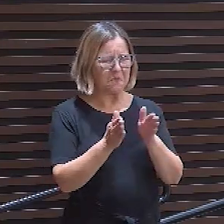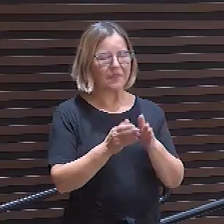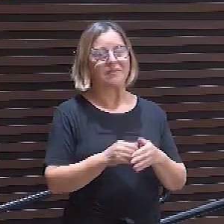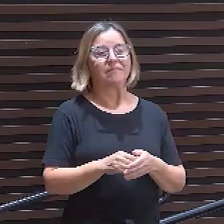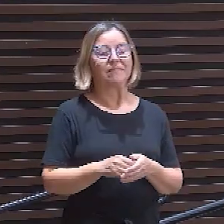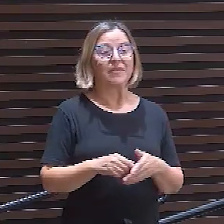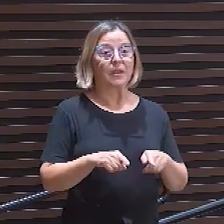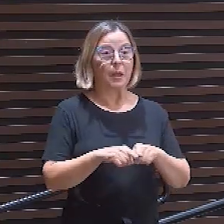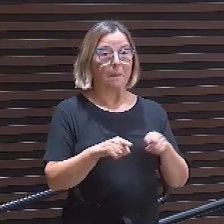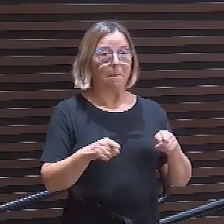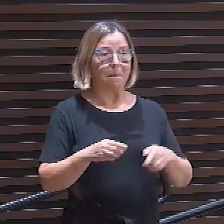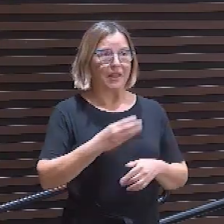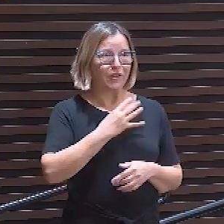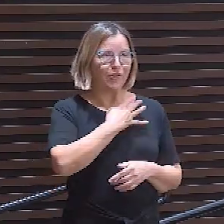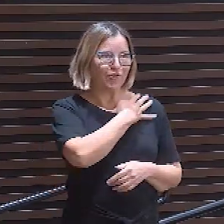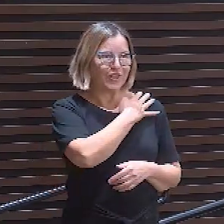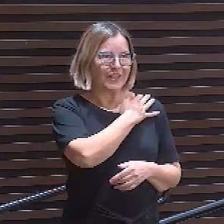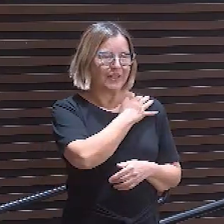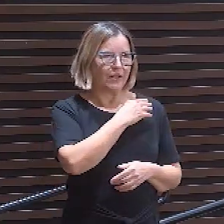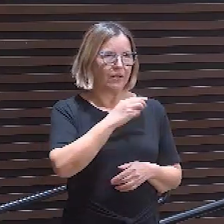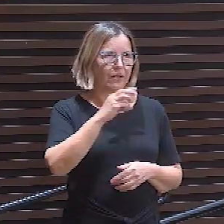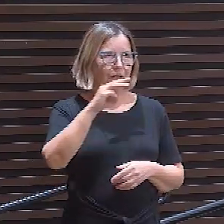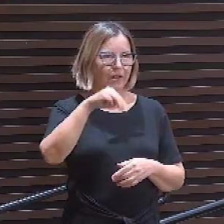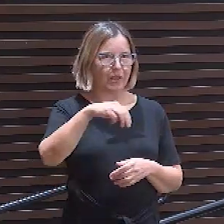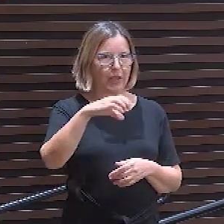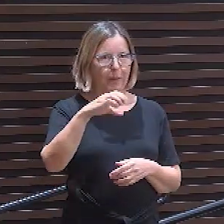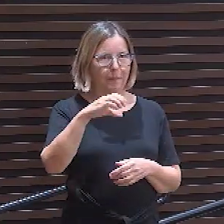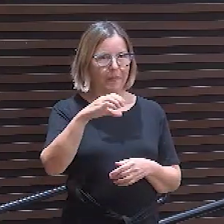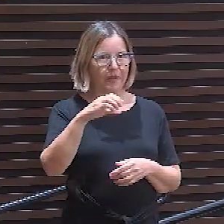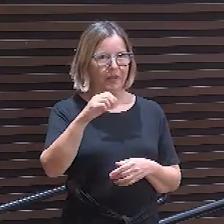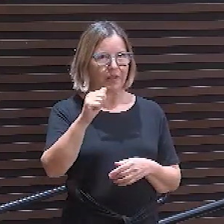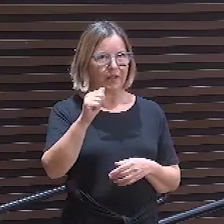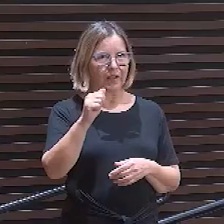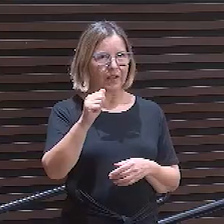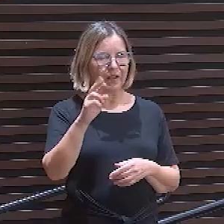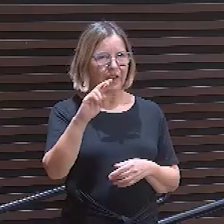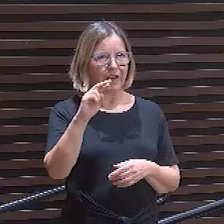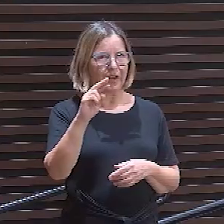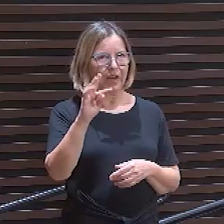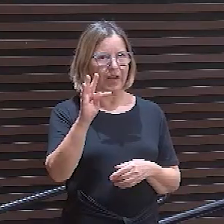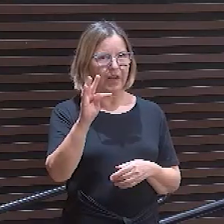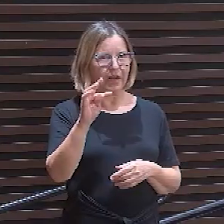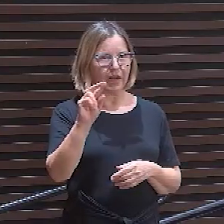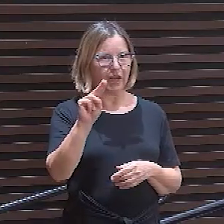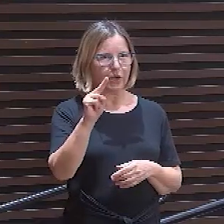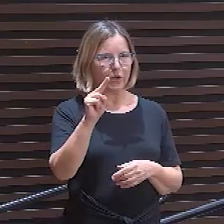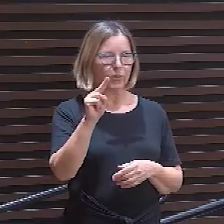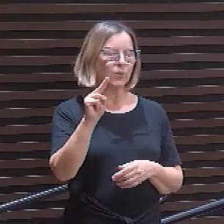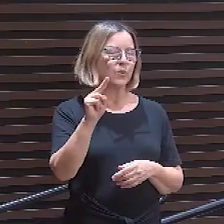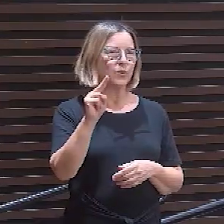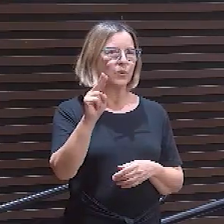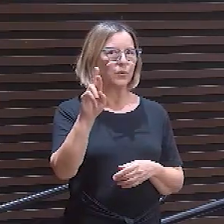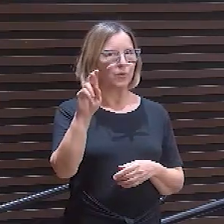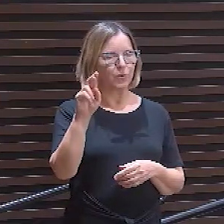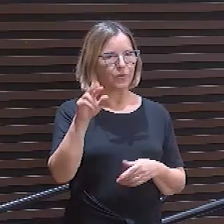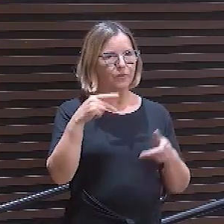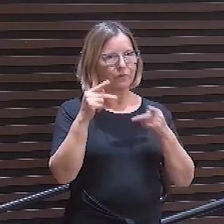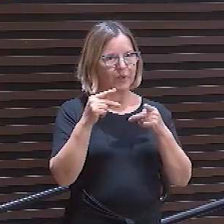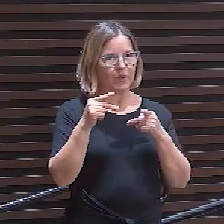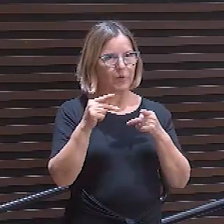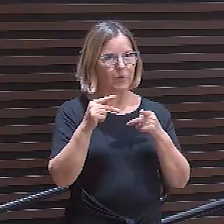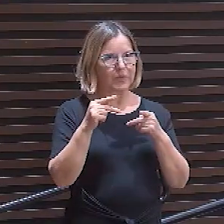MacArthur, ele calculou que o mar se abriu por cerca de 5 quilômetros de